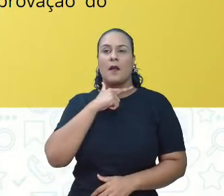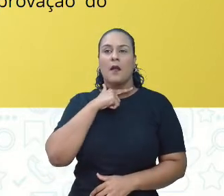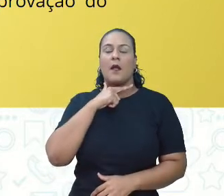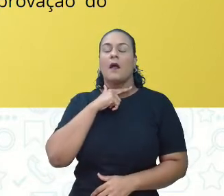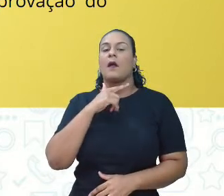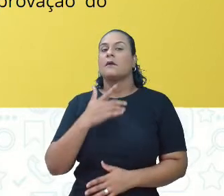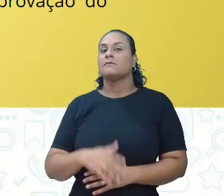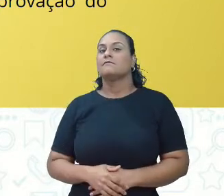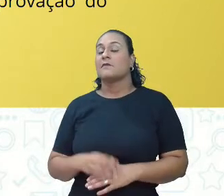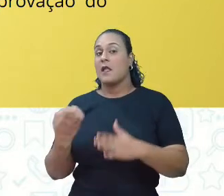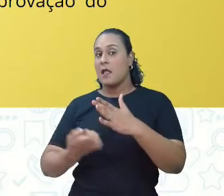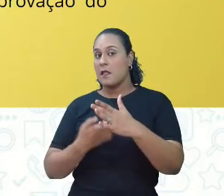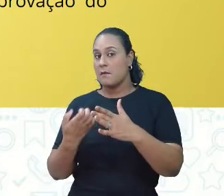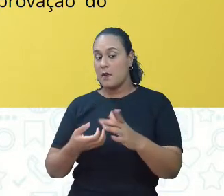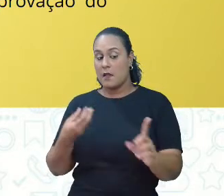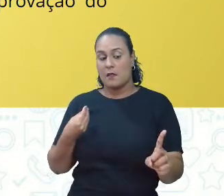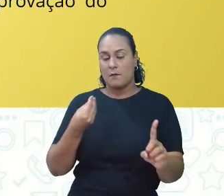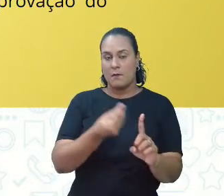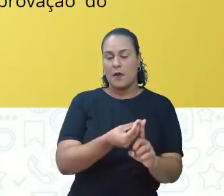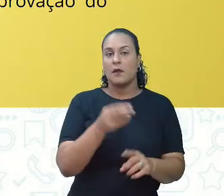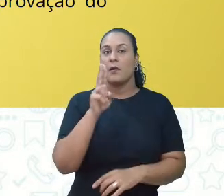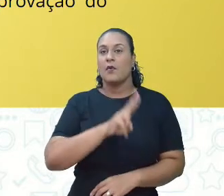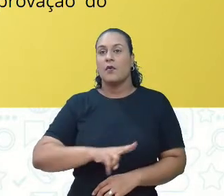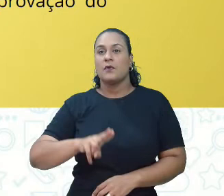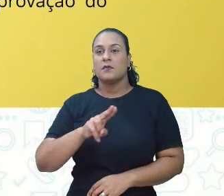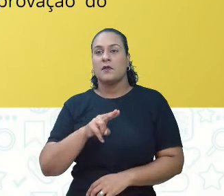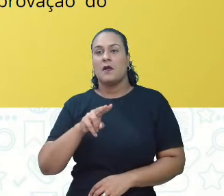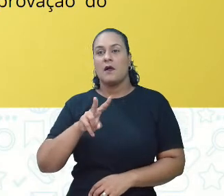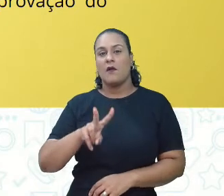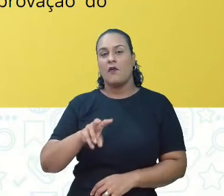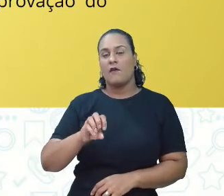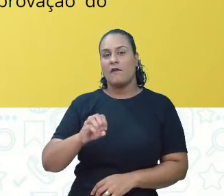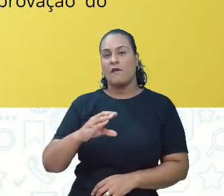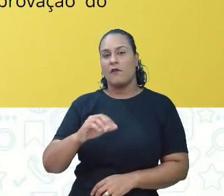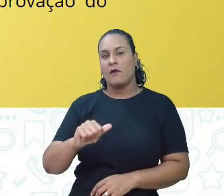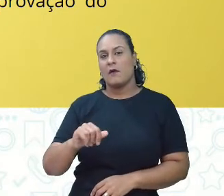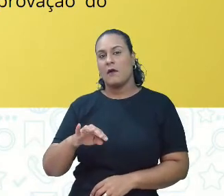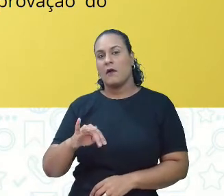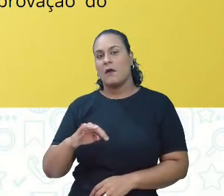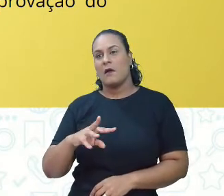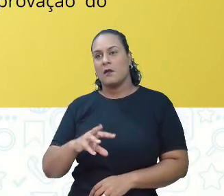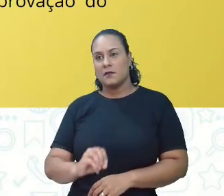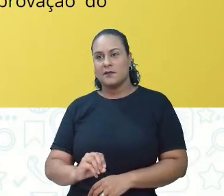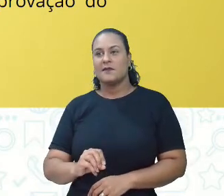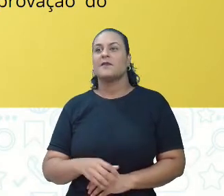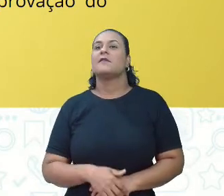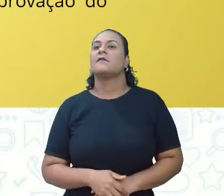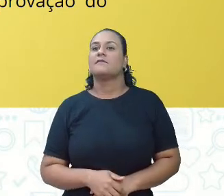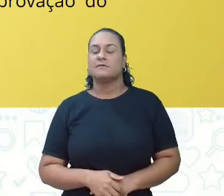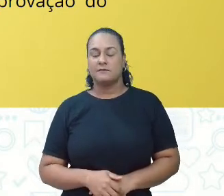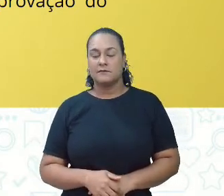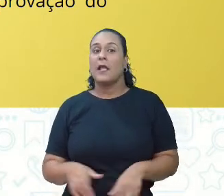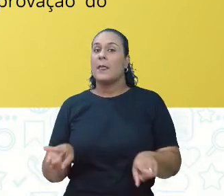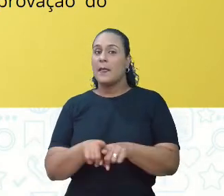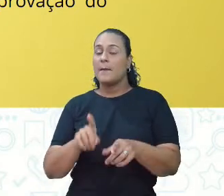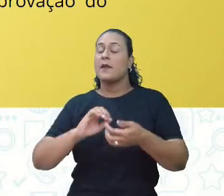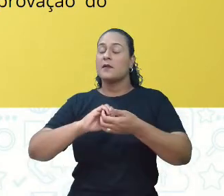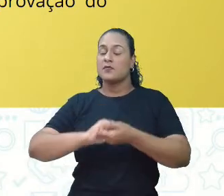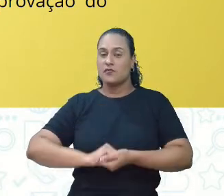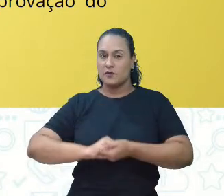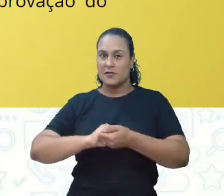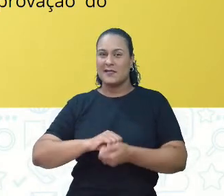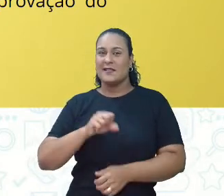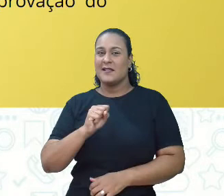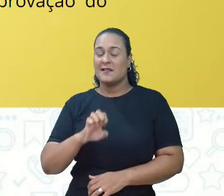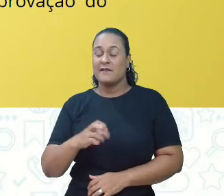se necessário. Utilize um vocativo para marcar o início. Do mesmo jeito, se despeça. Se for